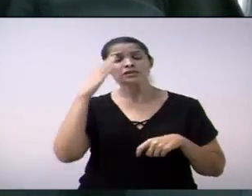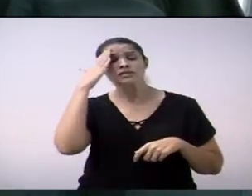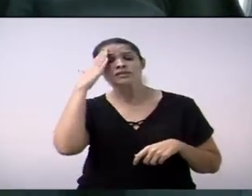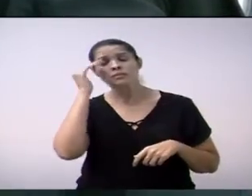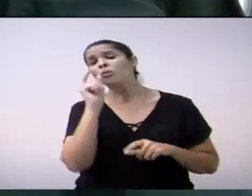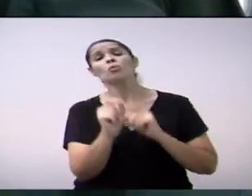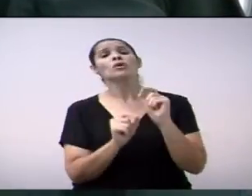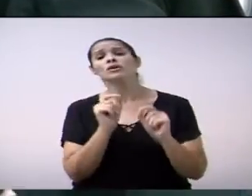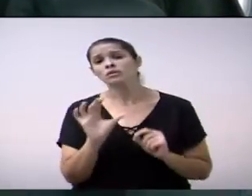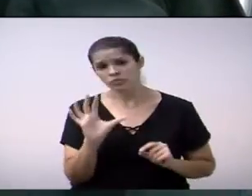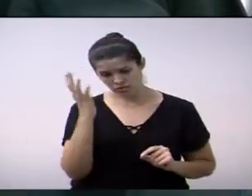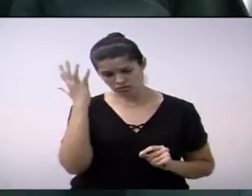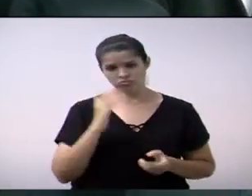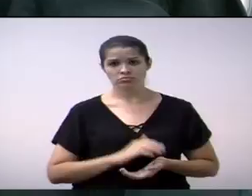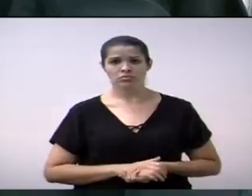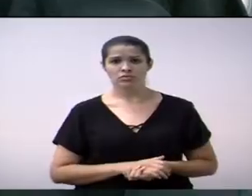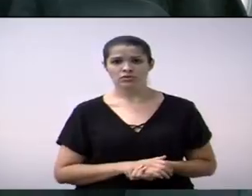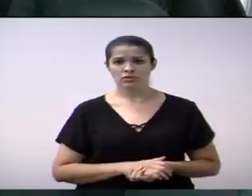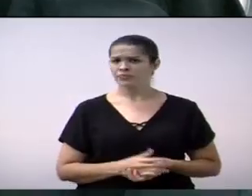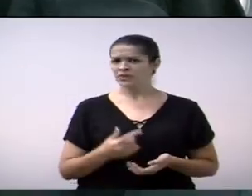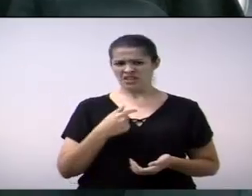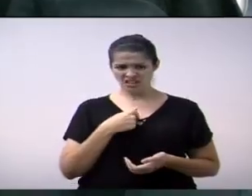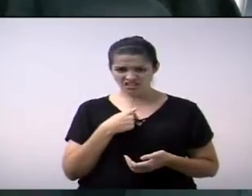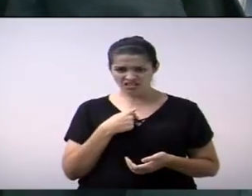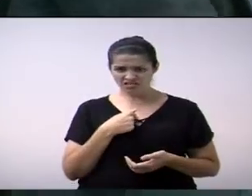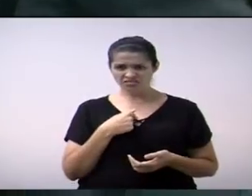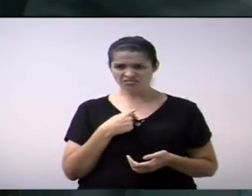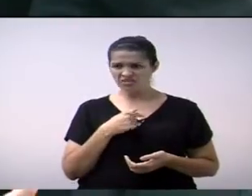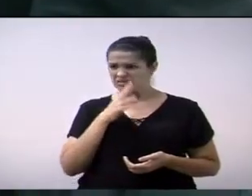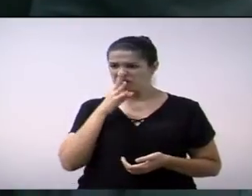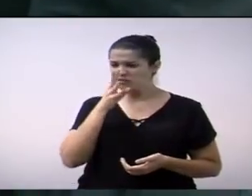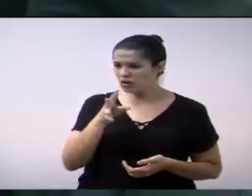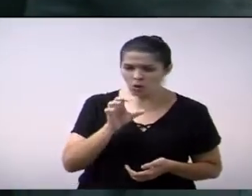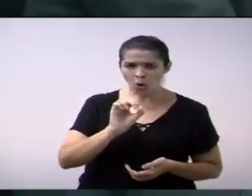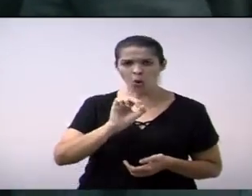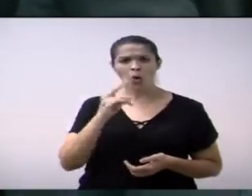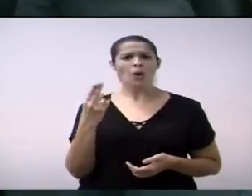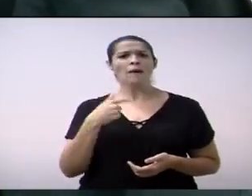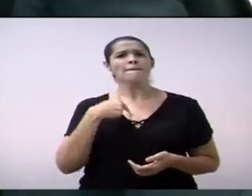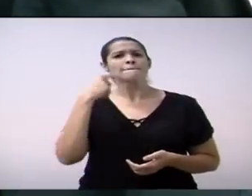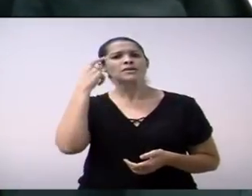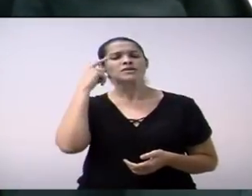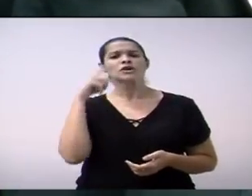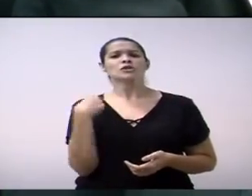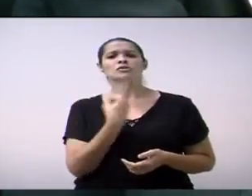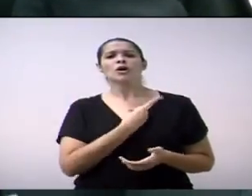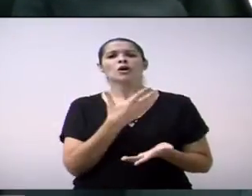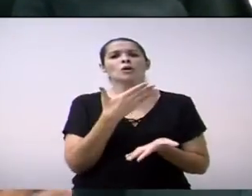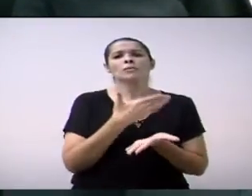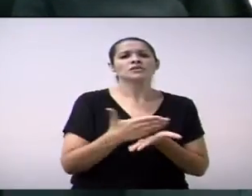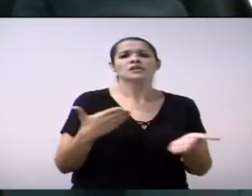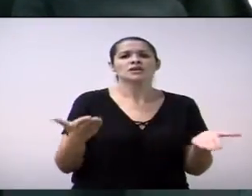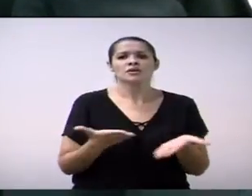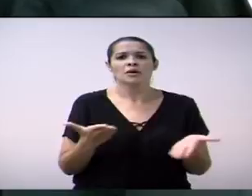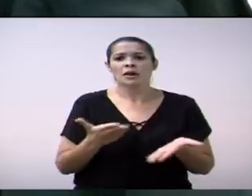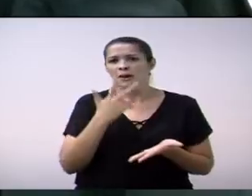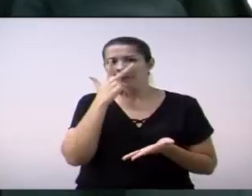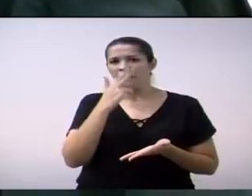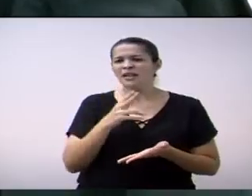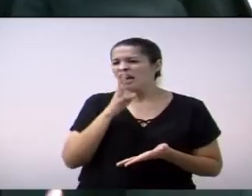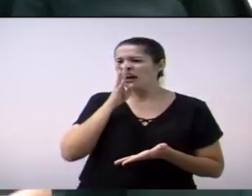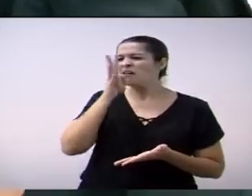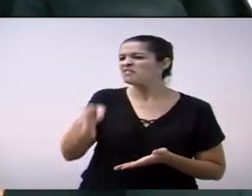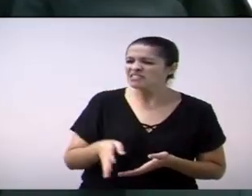Então, eu também, da minha parte, não acho que seja razoável a gente começar desde já a tirar pedras,